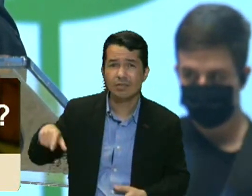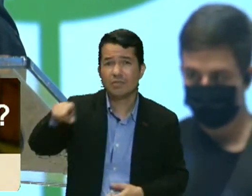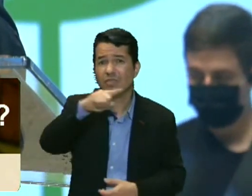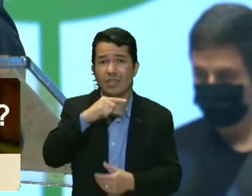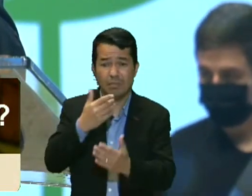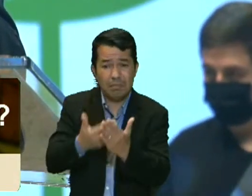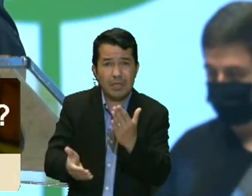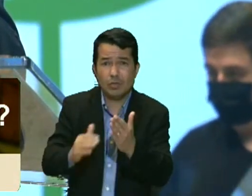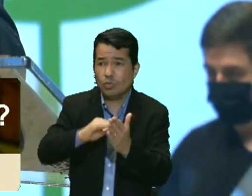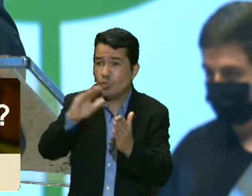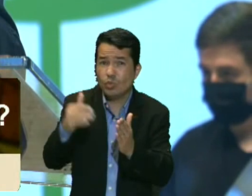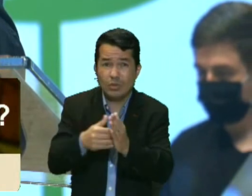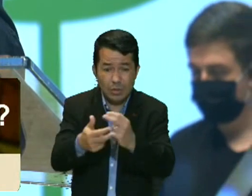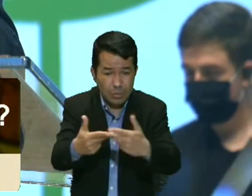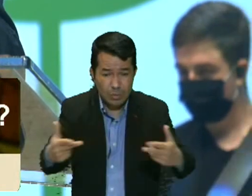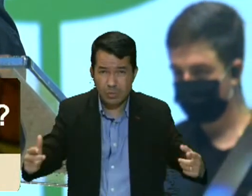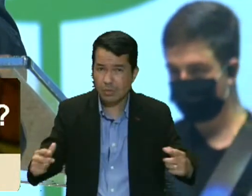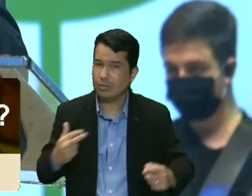vida.